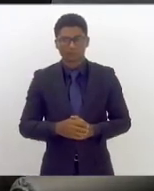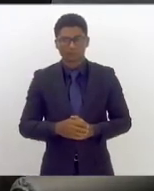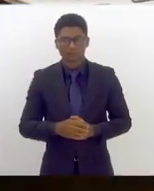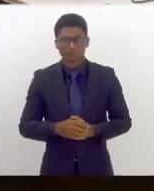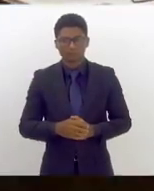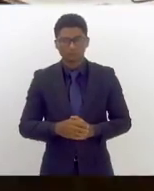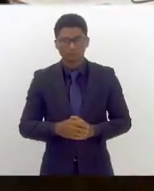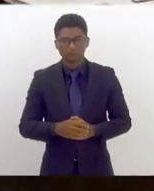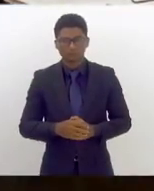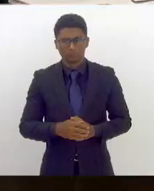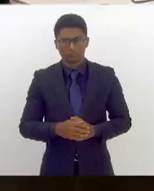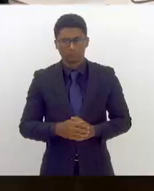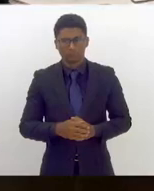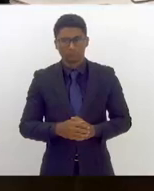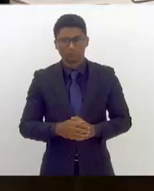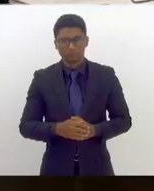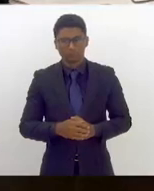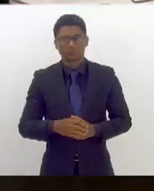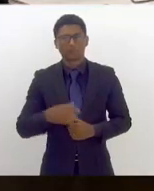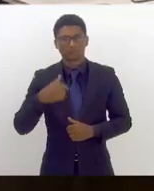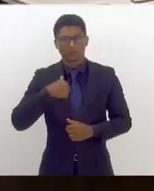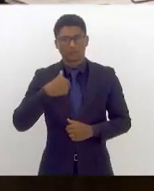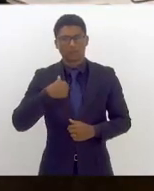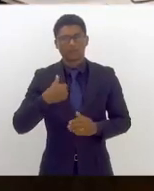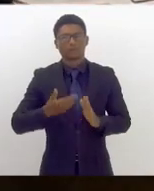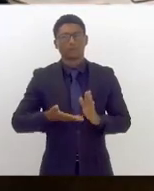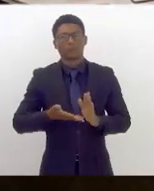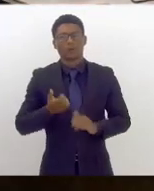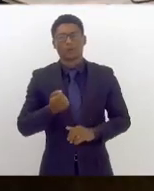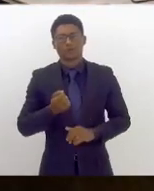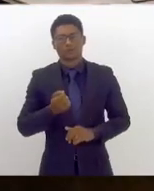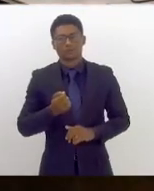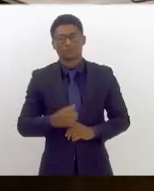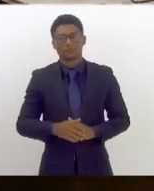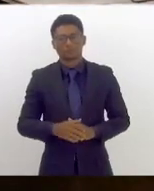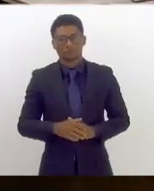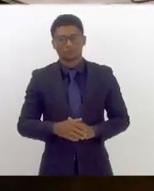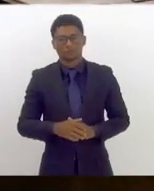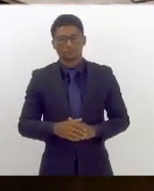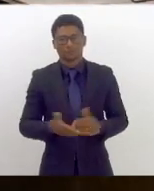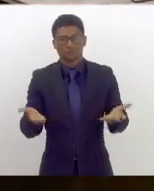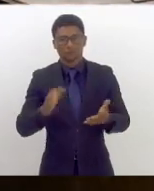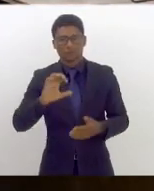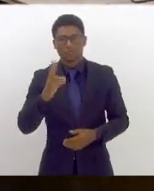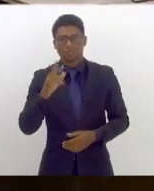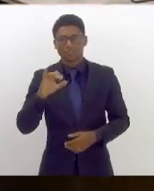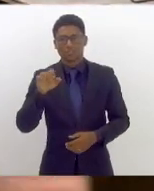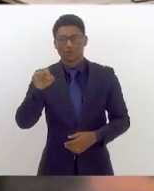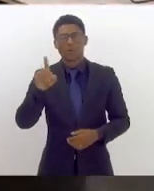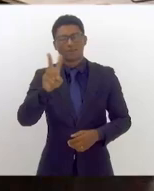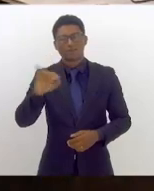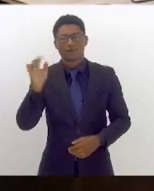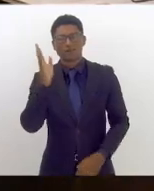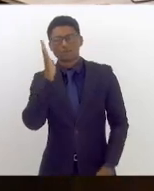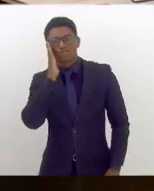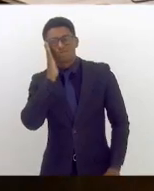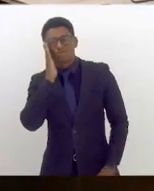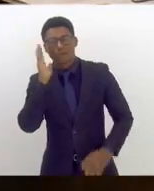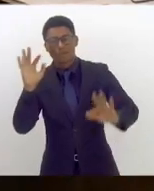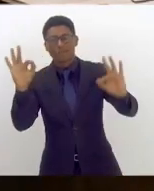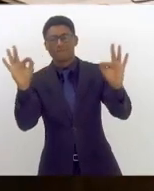para celeridade eu estou retirando eu agradeço e eu o Chico hoje vai dormir feliz porque